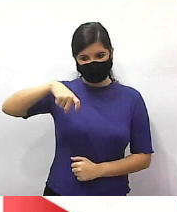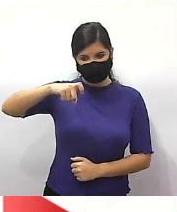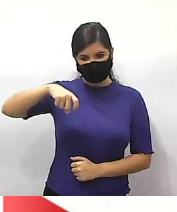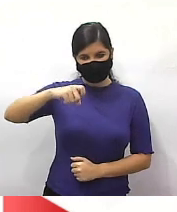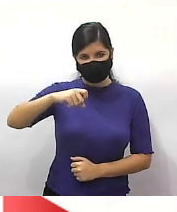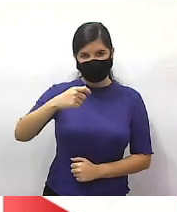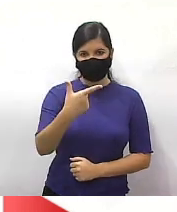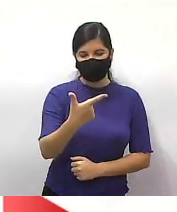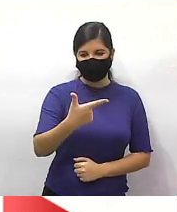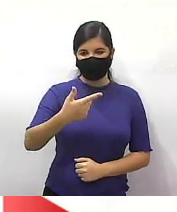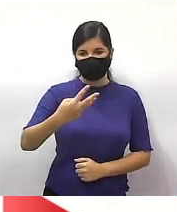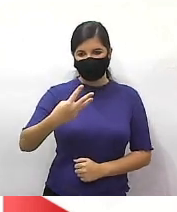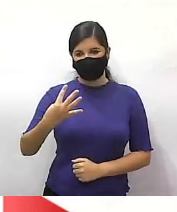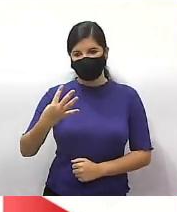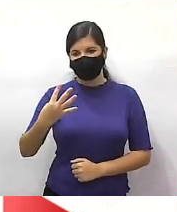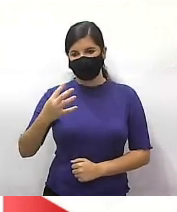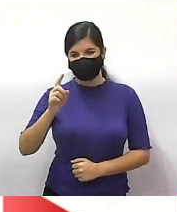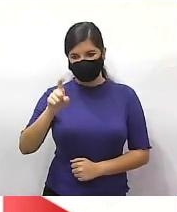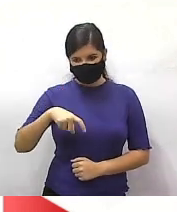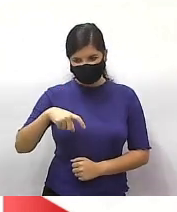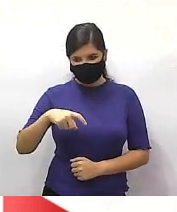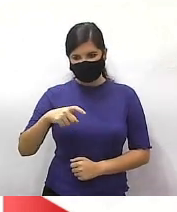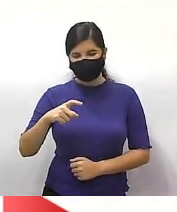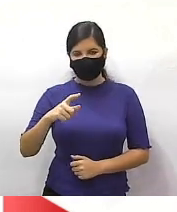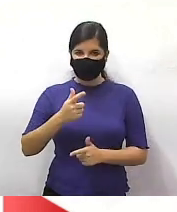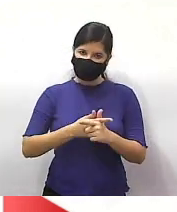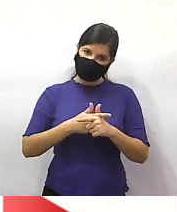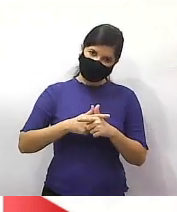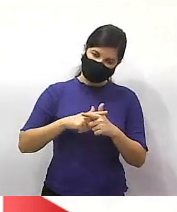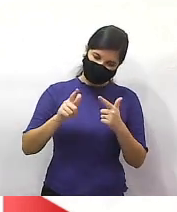que 2, 3, 4x, ou seja,